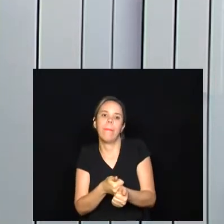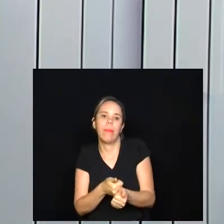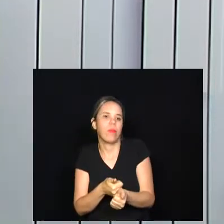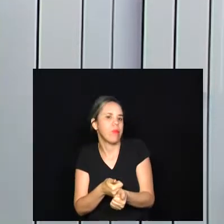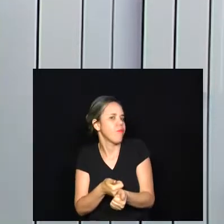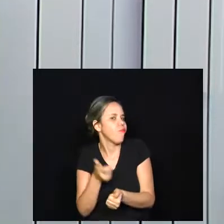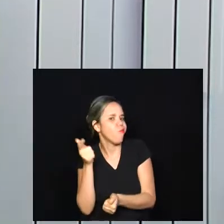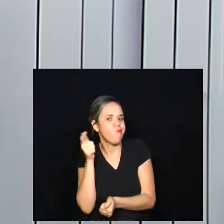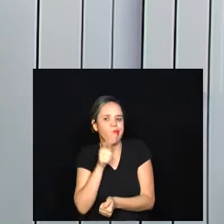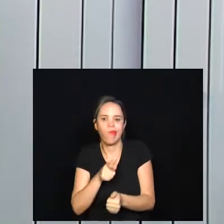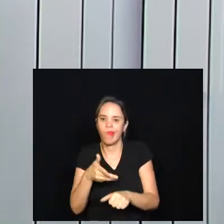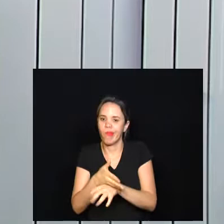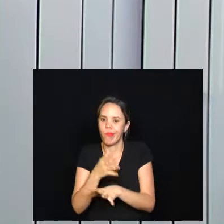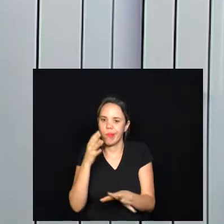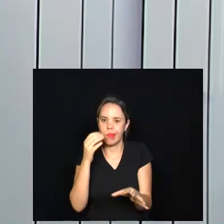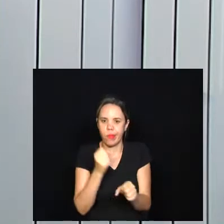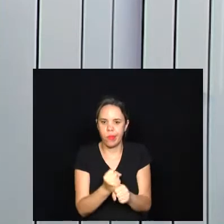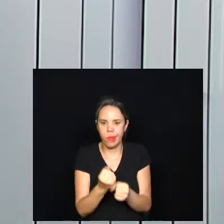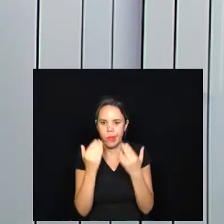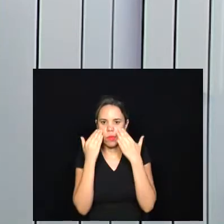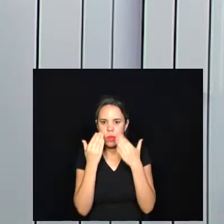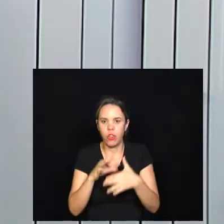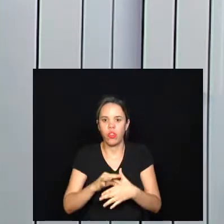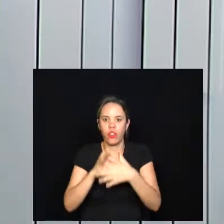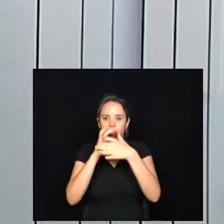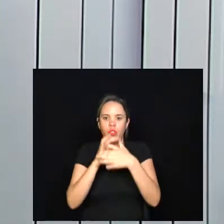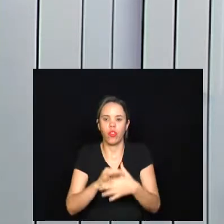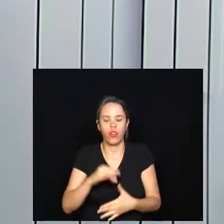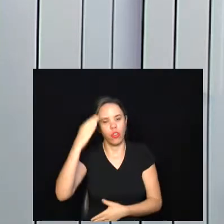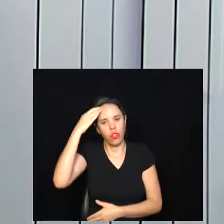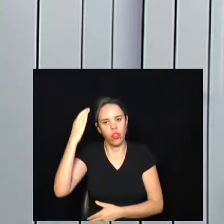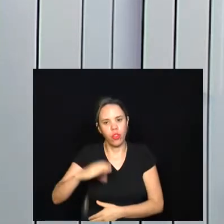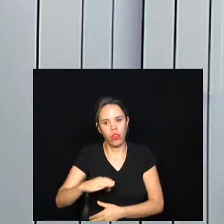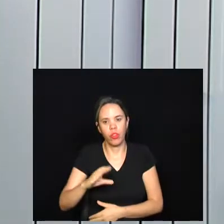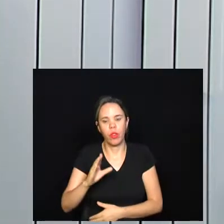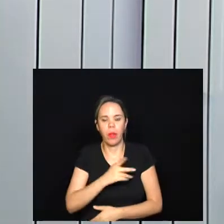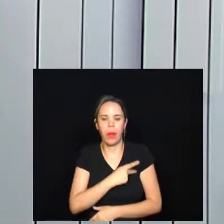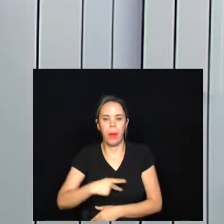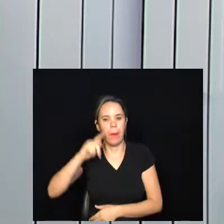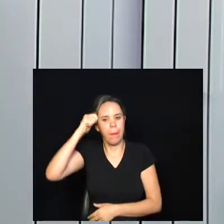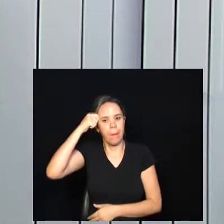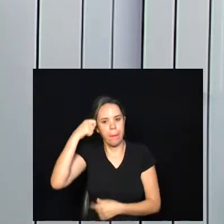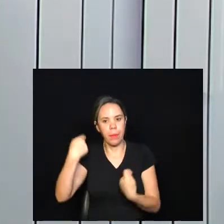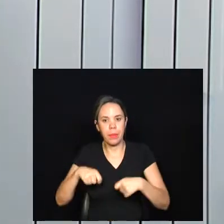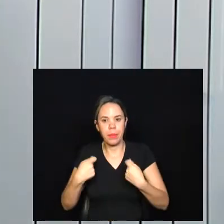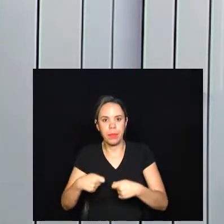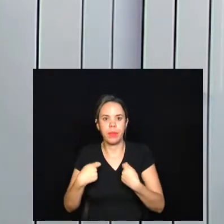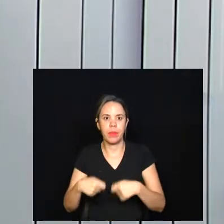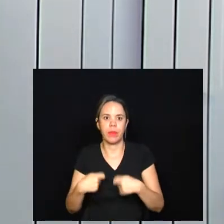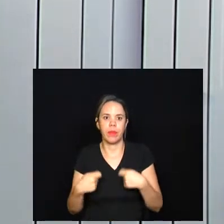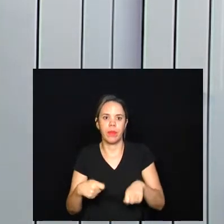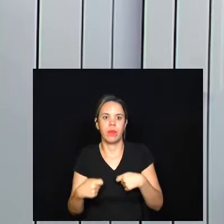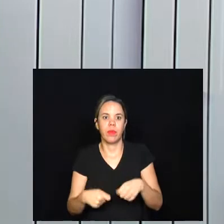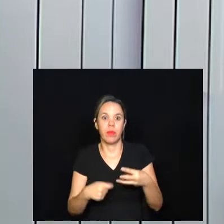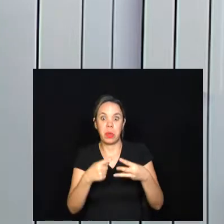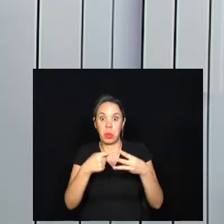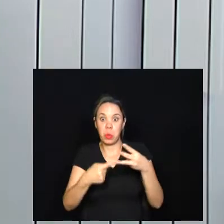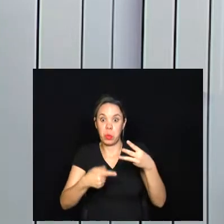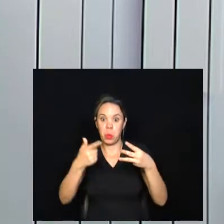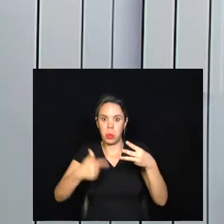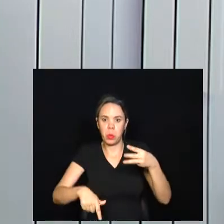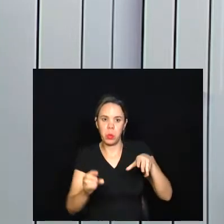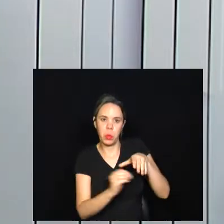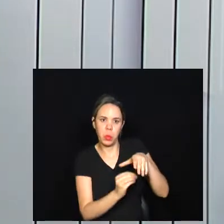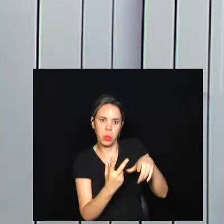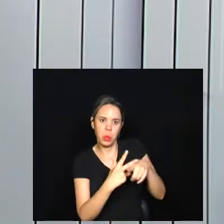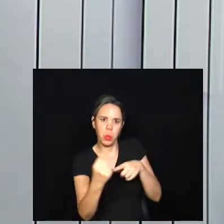não conseguiu pontuar diante do líder Coritiba. Já a Ponte Preta precisou balançar as redes 3 vezes